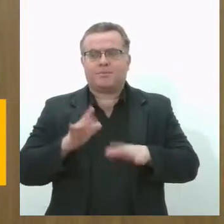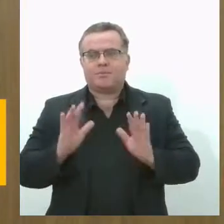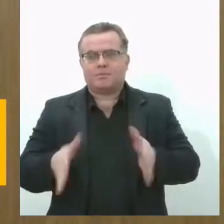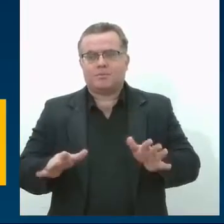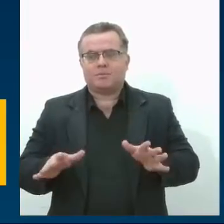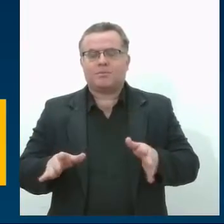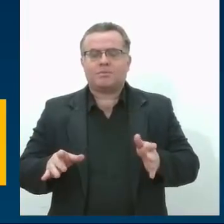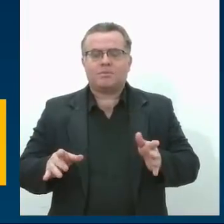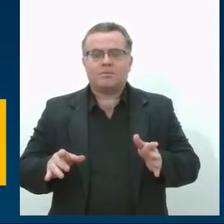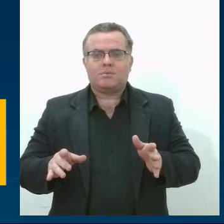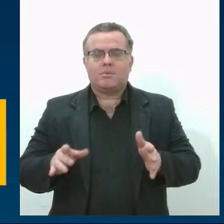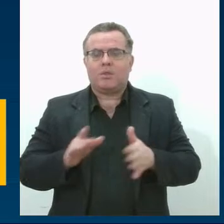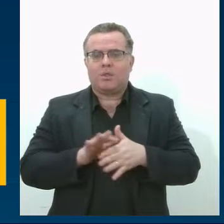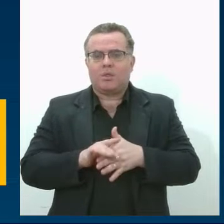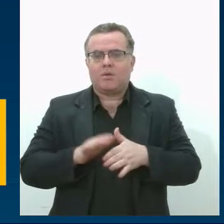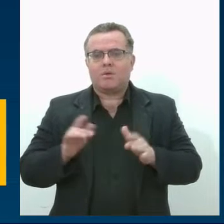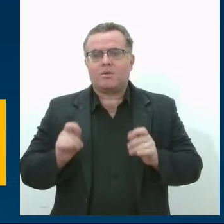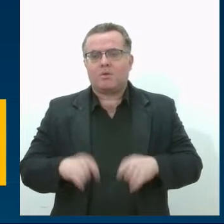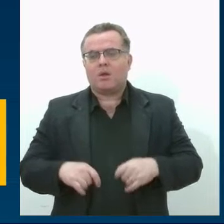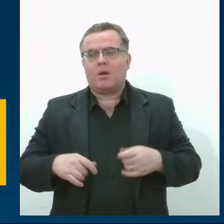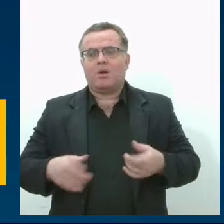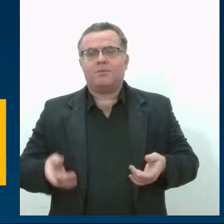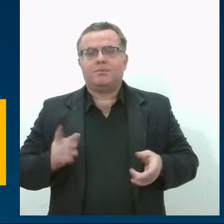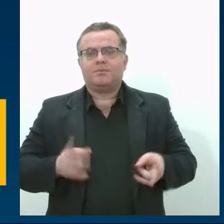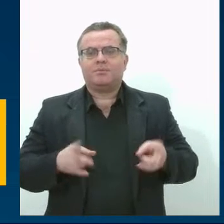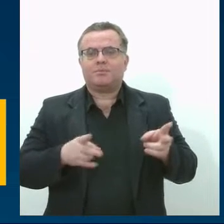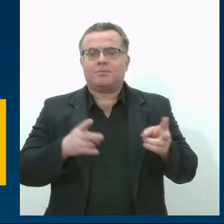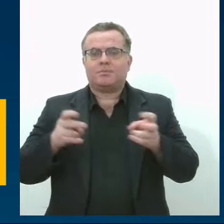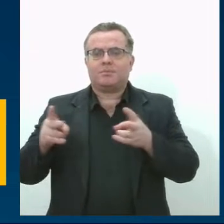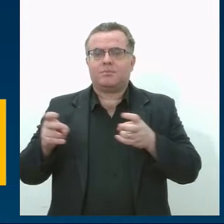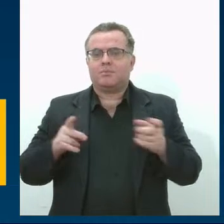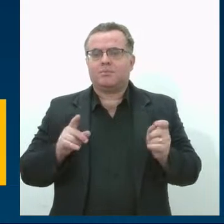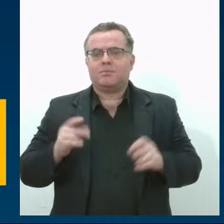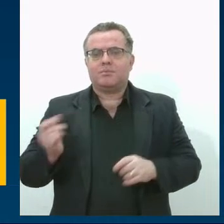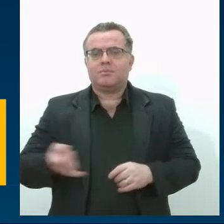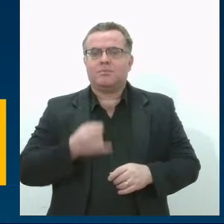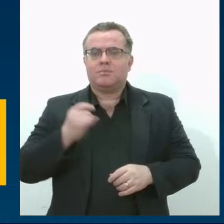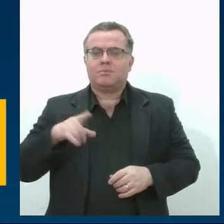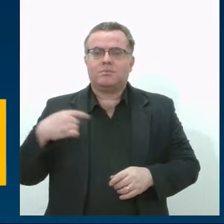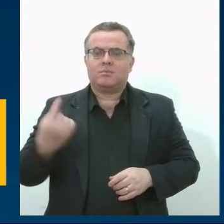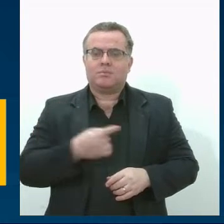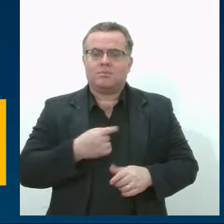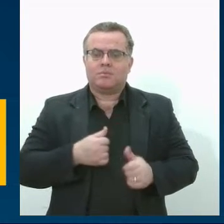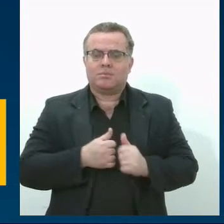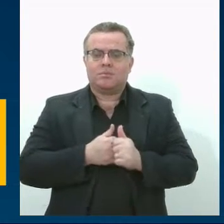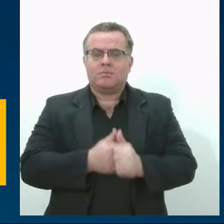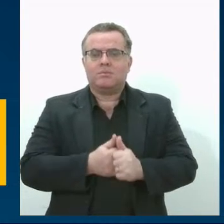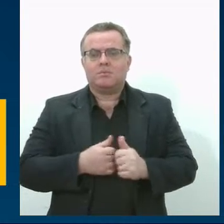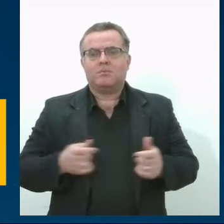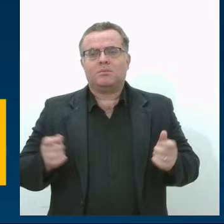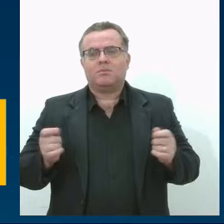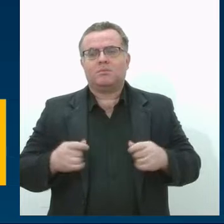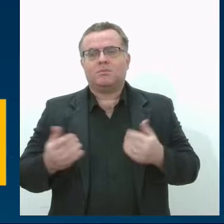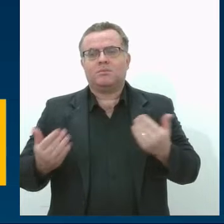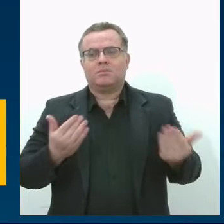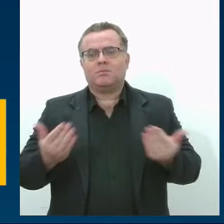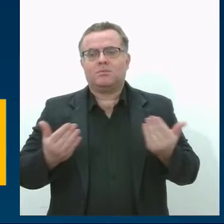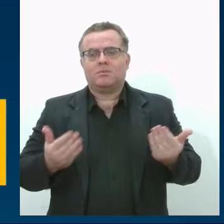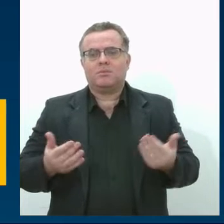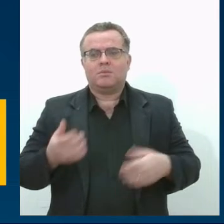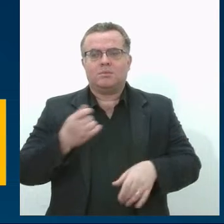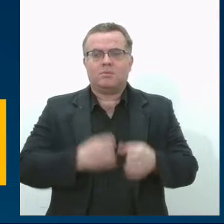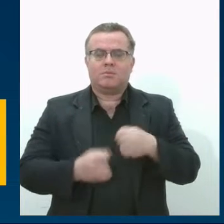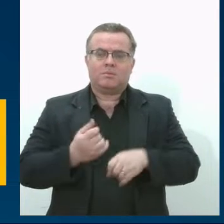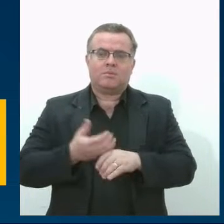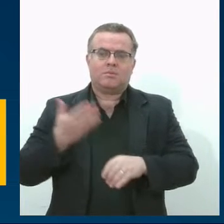Olha, a gente tem sempre acompanhado, é sempre importante a gente fazer uma comparação, não é, com o mesmo período do